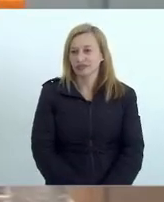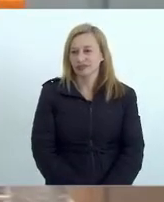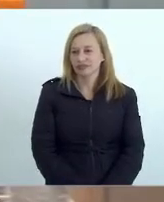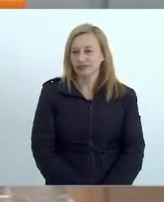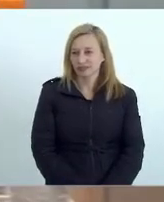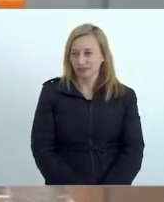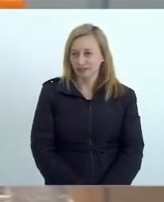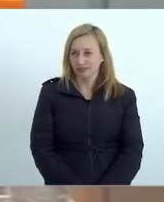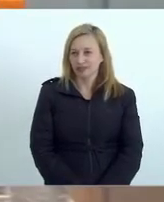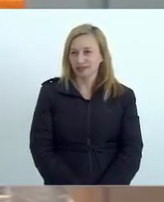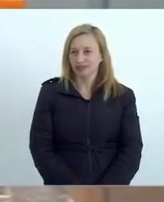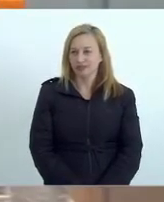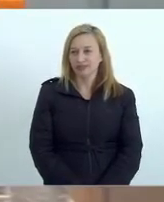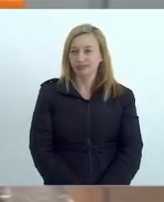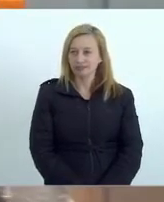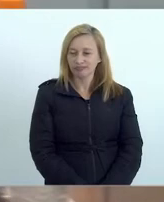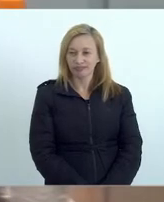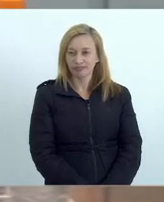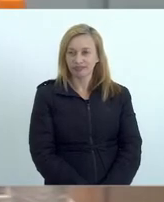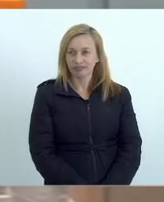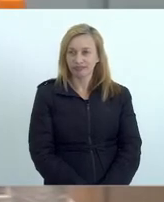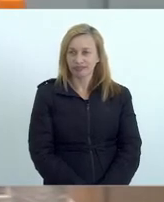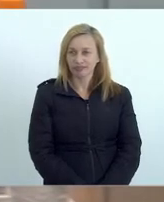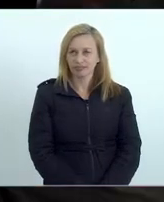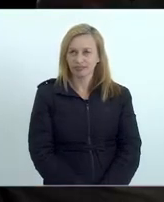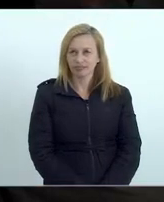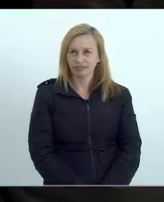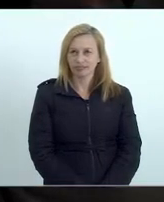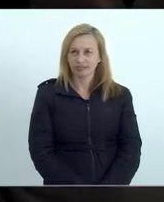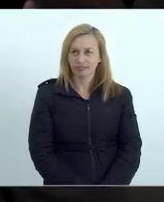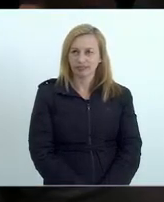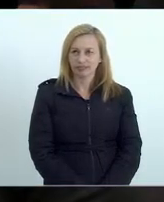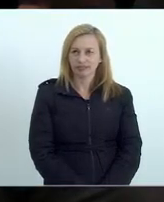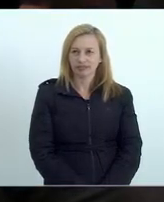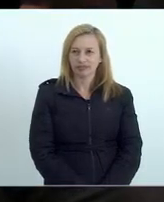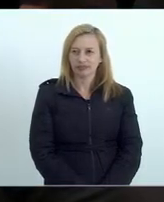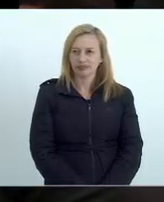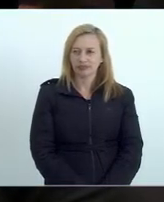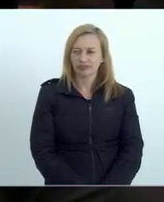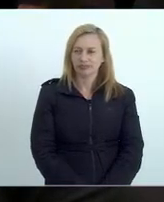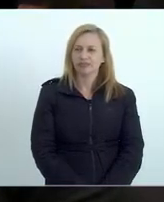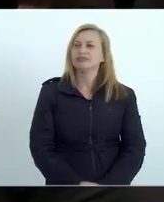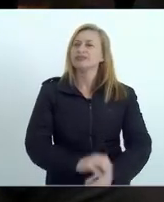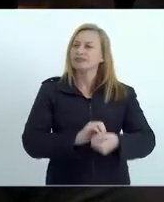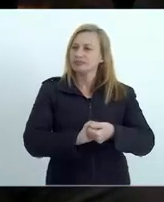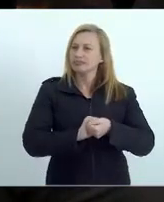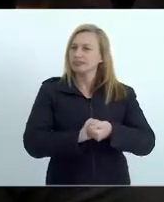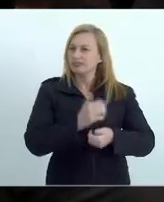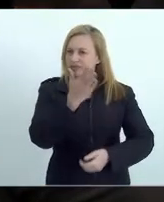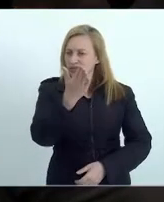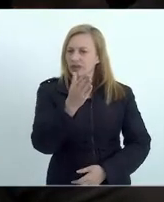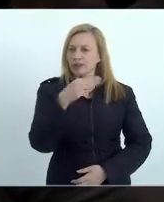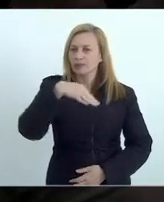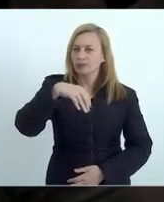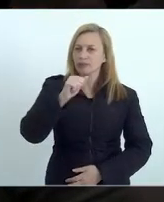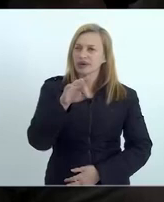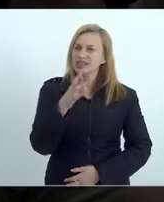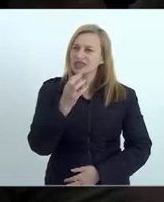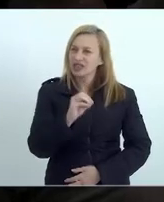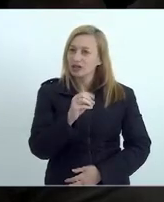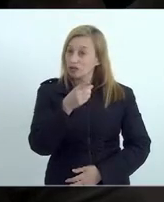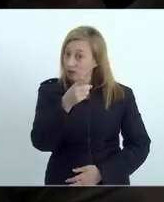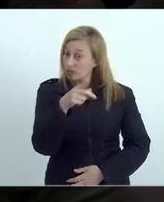a cumprimentar o meu irmão aí ó é esse esse que tá sem Marcelo você foi citado aqui de aumenta